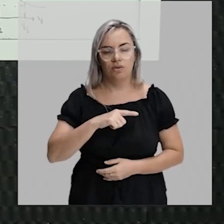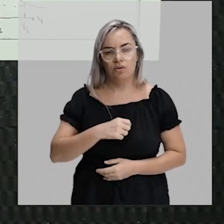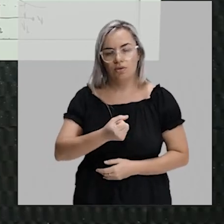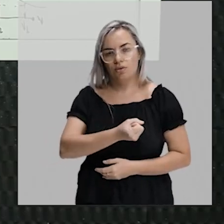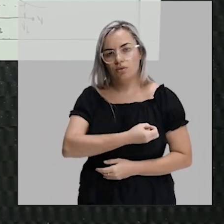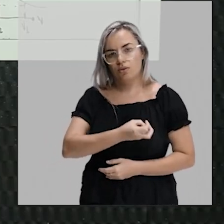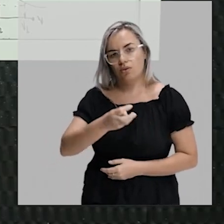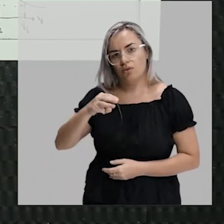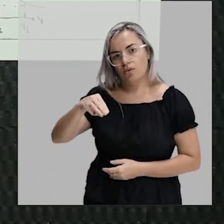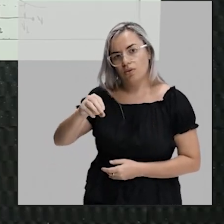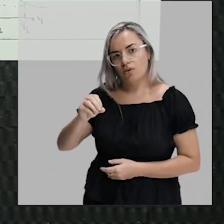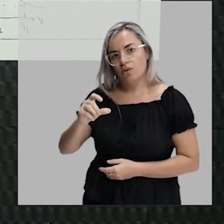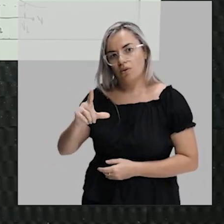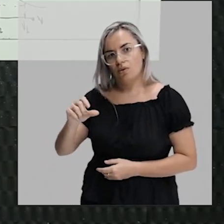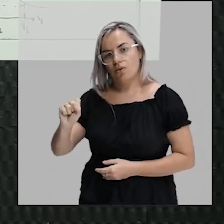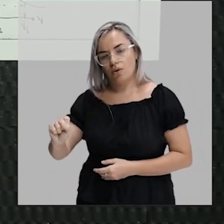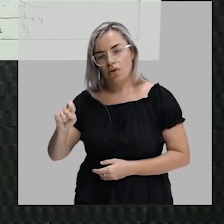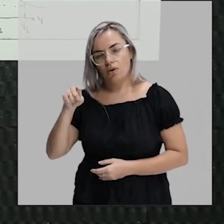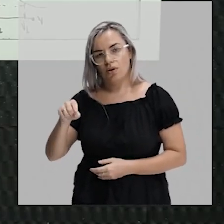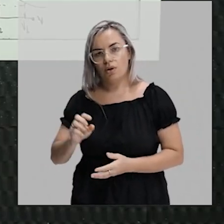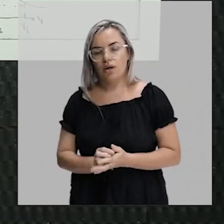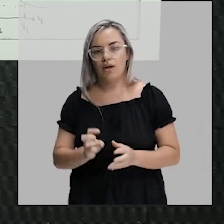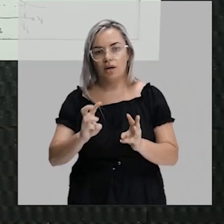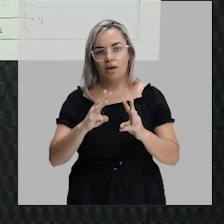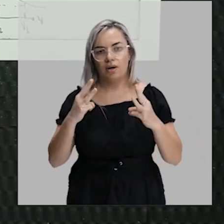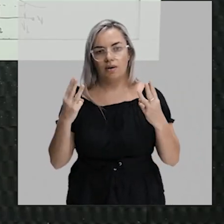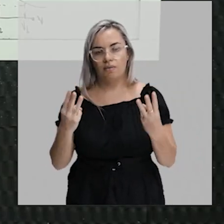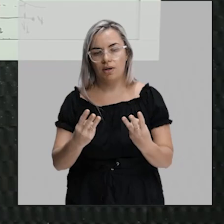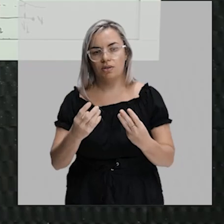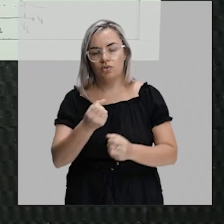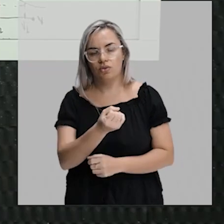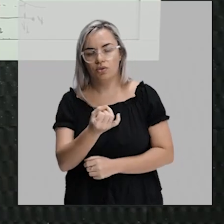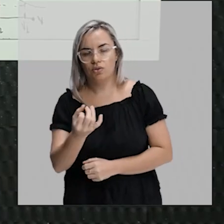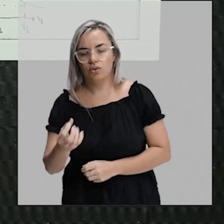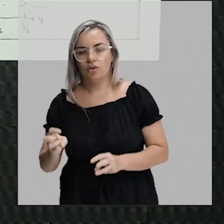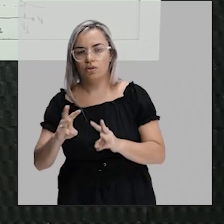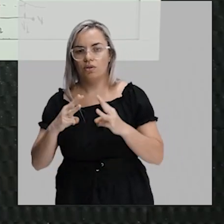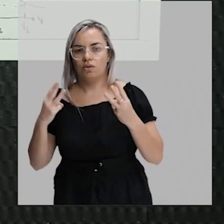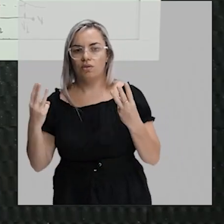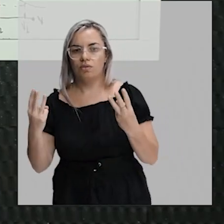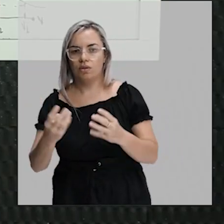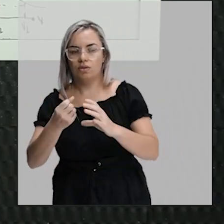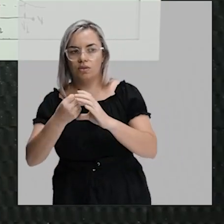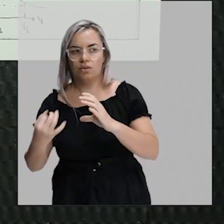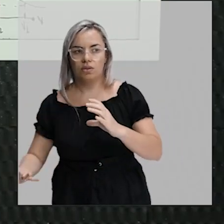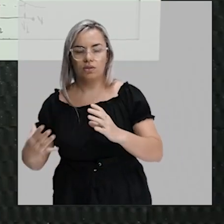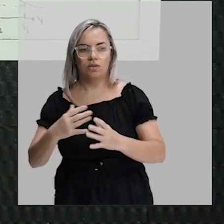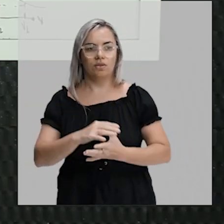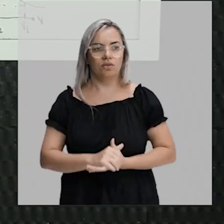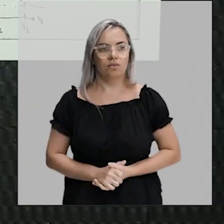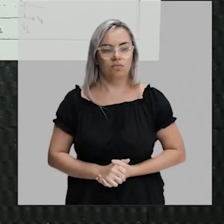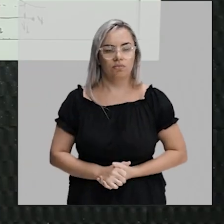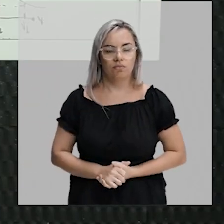é massa sobre massa molar. Então, nós podemos fazer a seguinte relação, dizer o seguinte, ó,